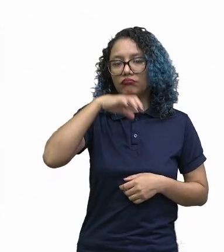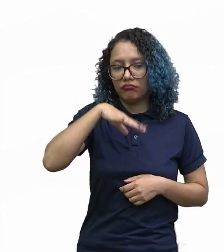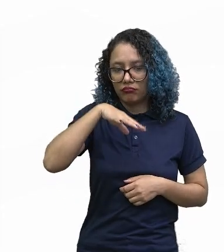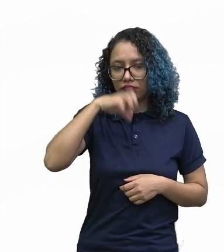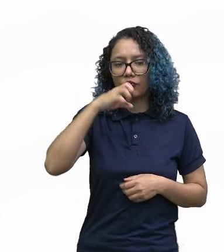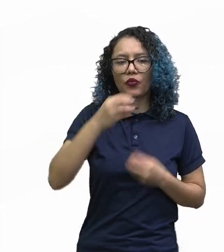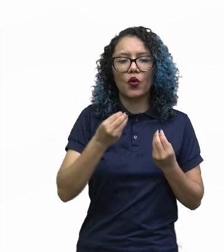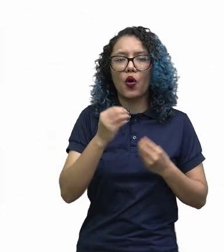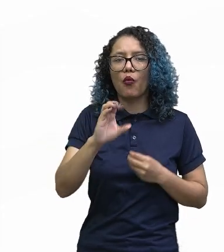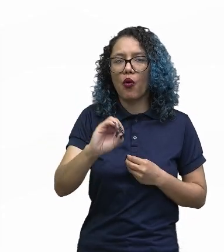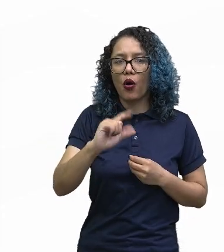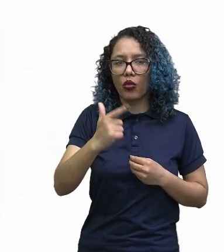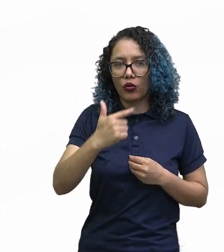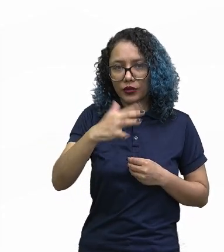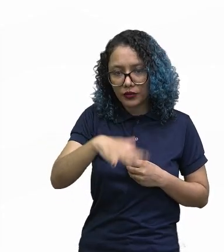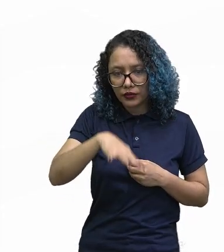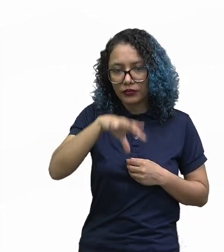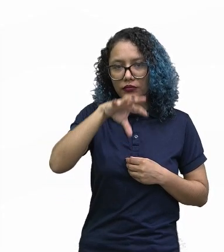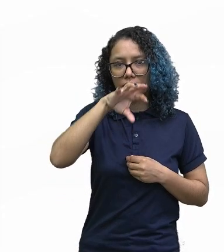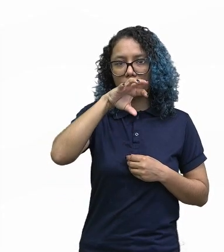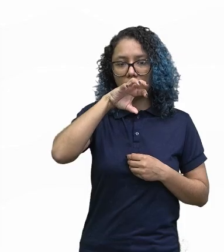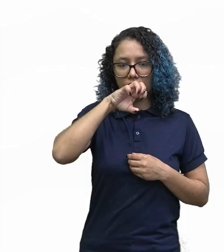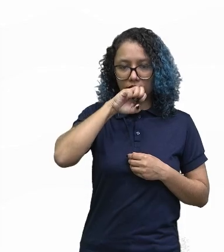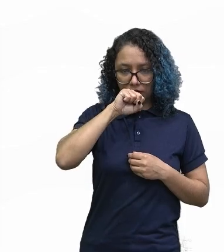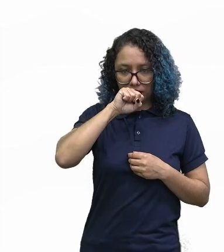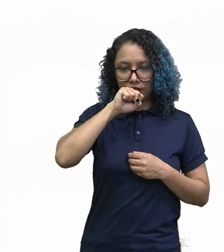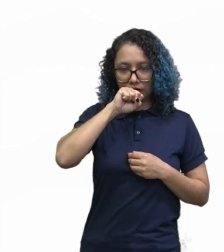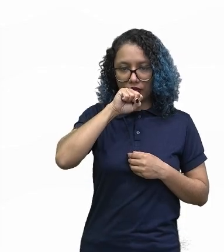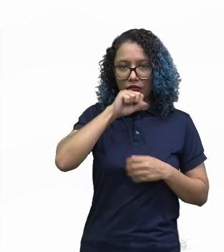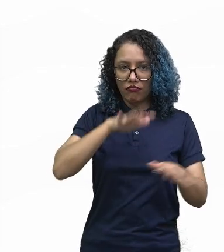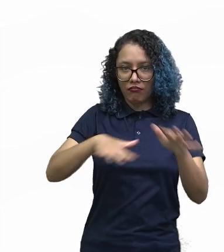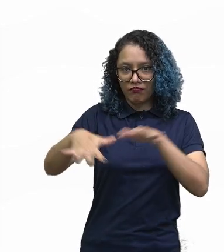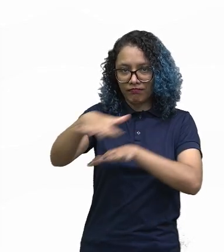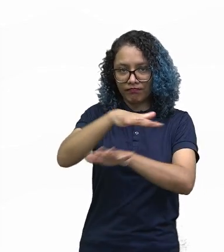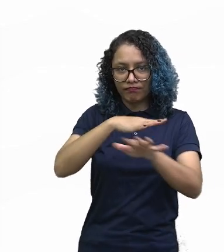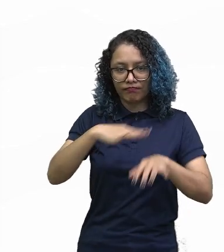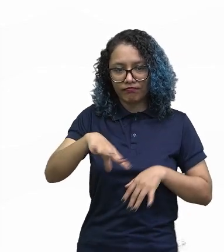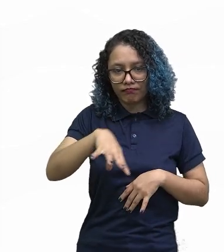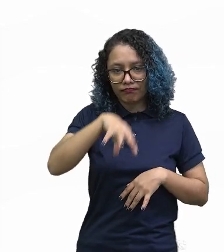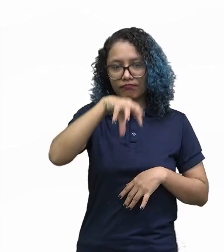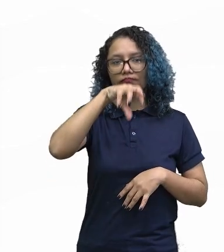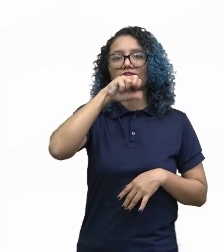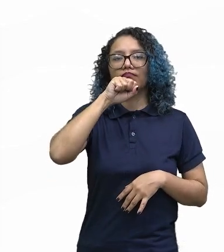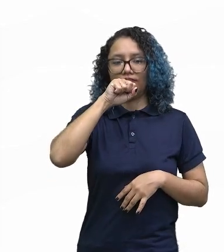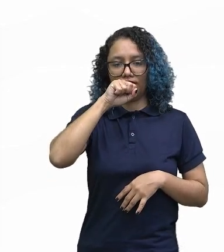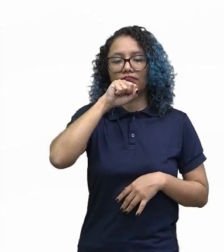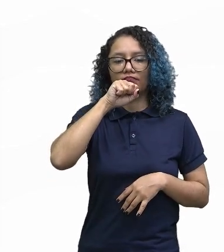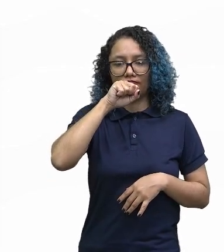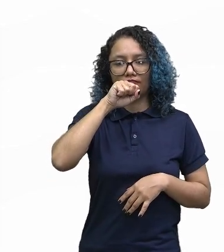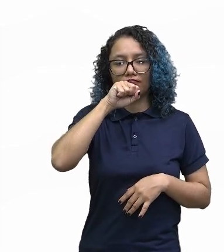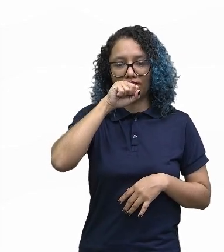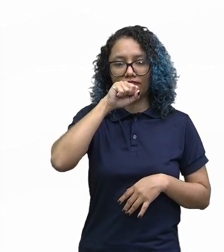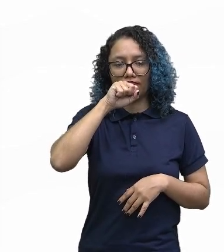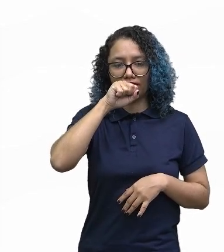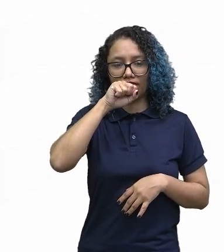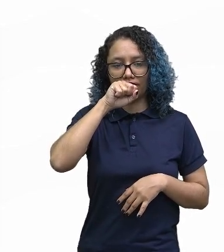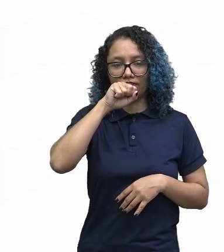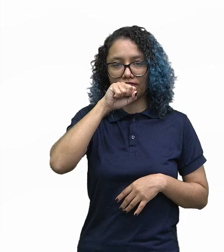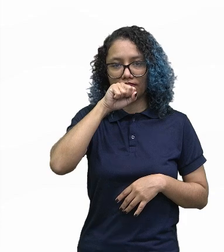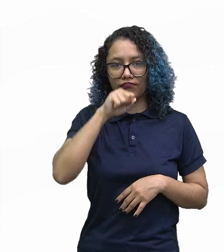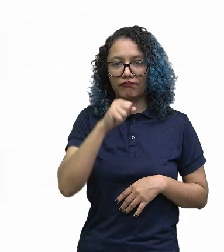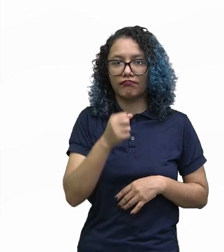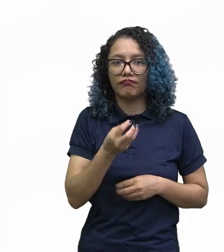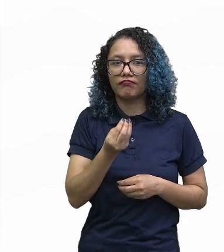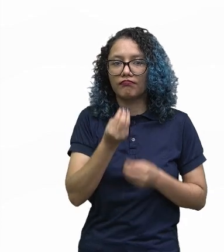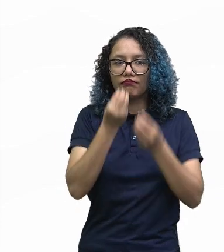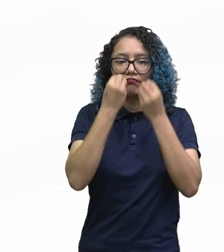vai captar o gás oxigênio presente no ar atmosférico, no momento ali da respiração, né? Que entra pela narina, como